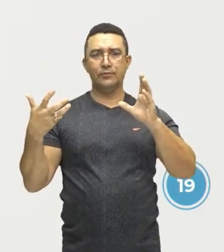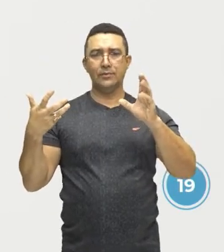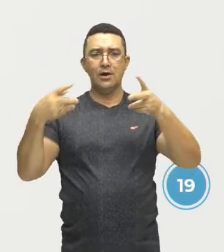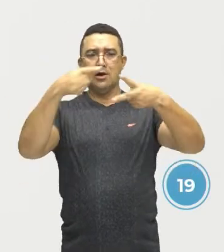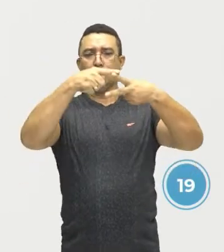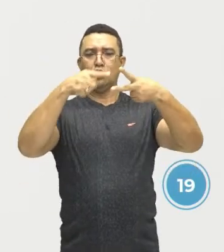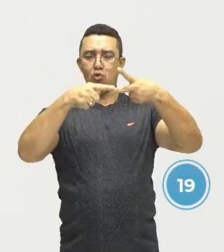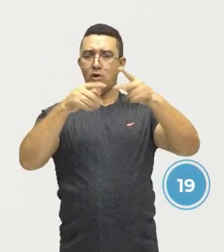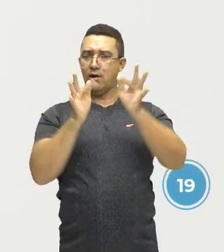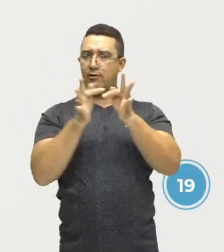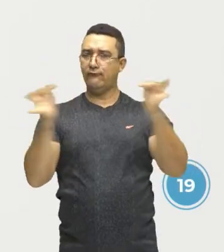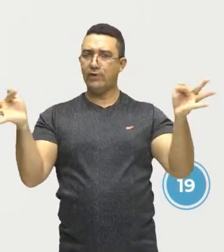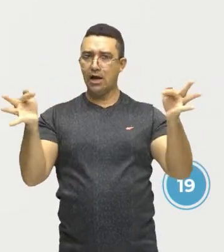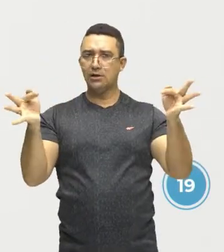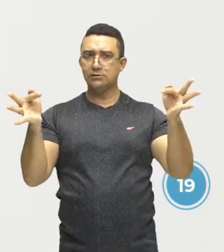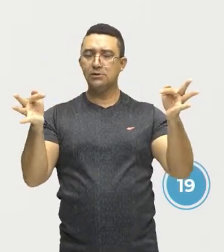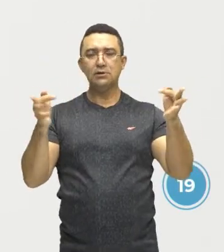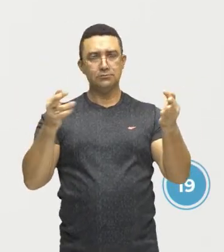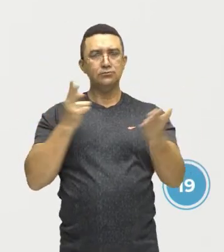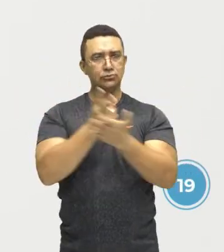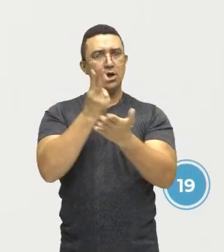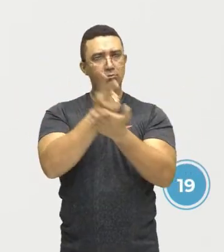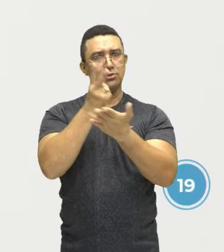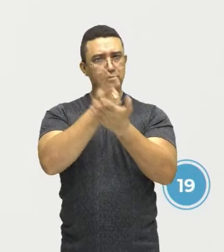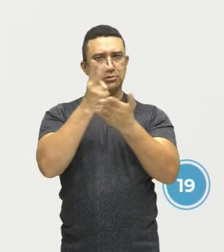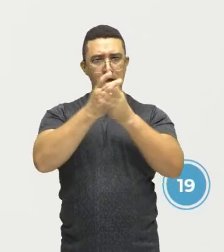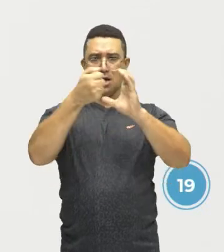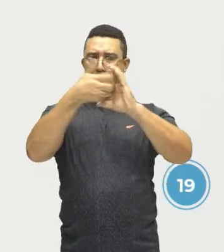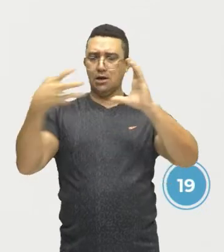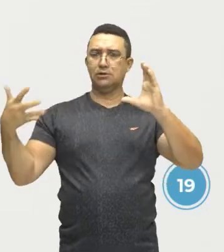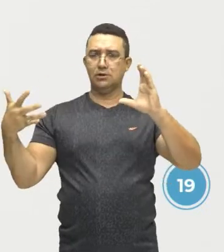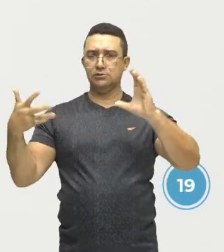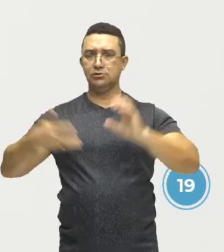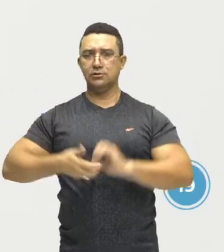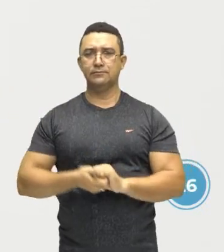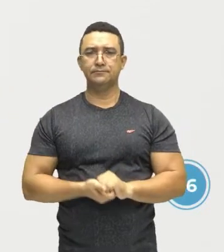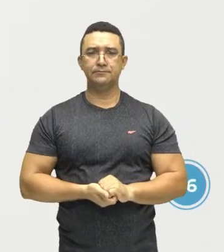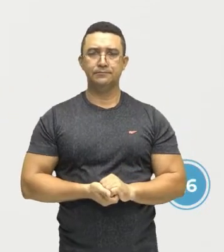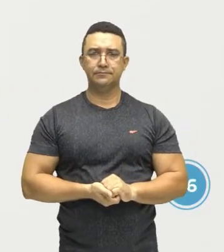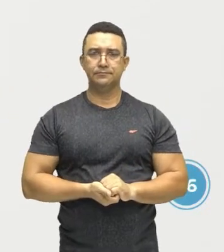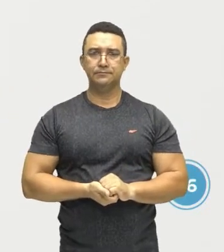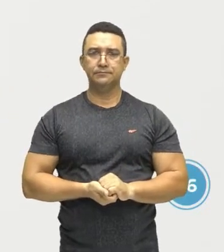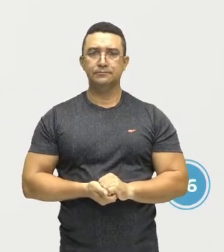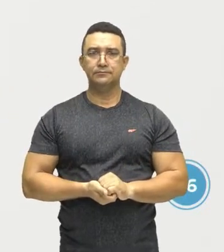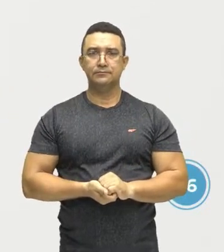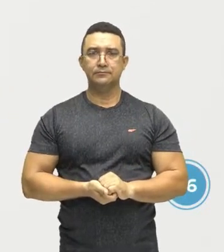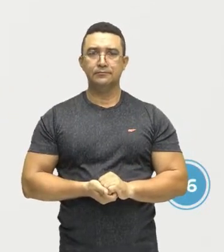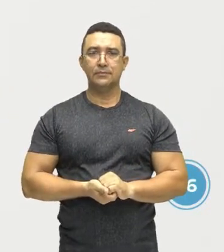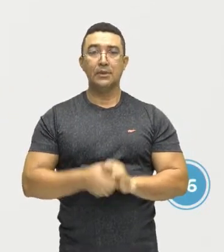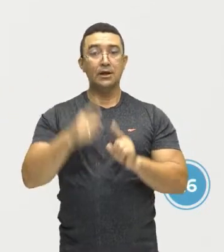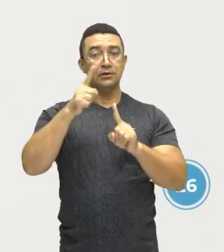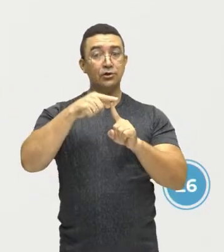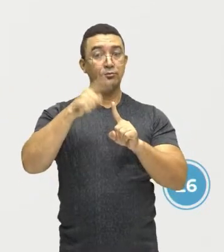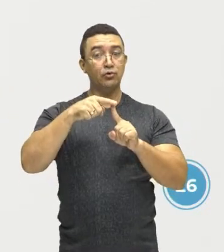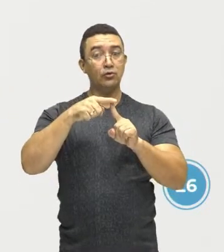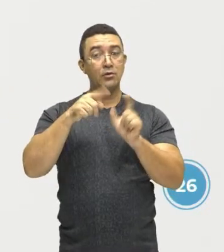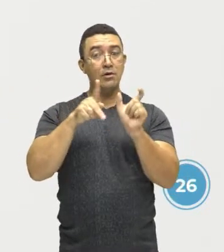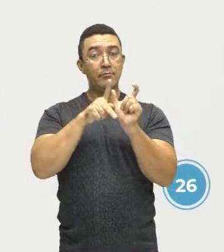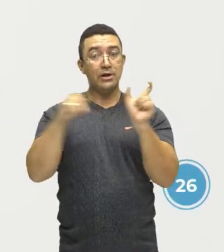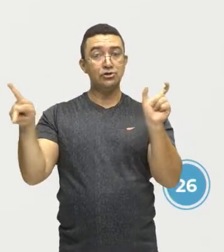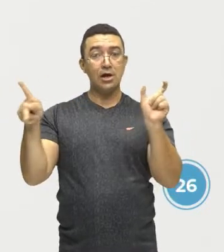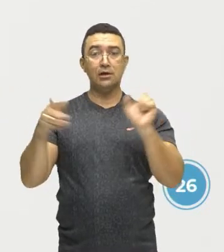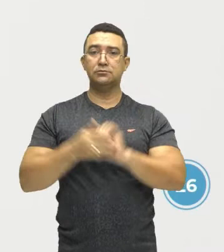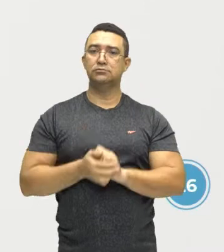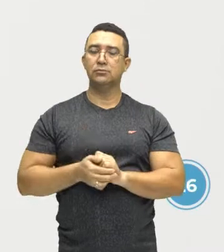é ele prossegue, o predicativo. Muito bem, vamos prosseguindo, olha só. Tipos de predicado. Temos o